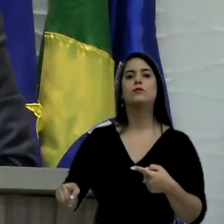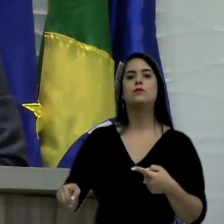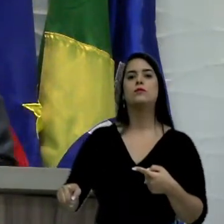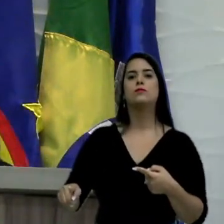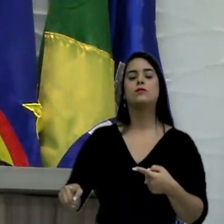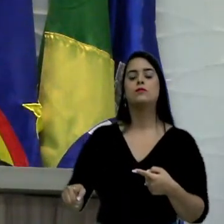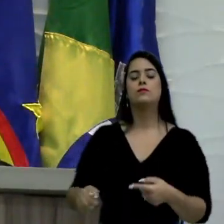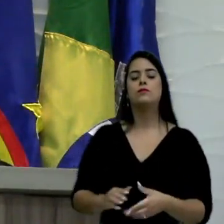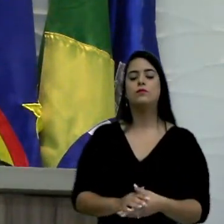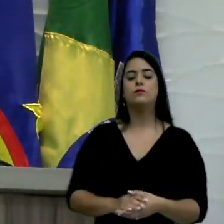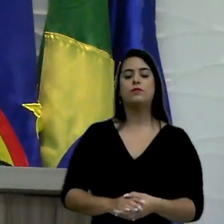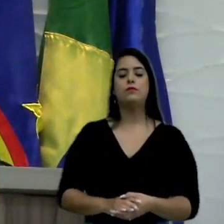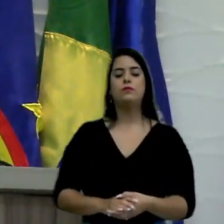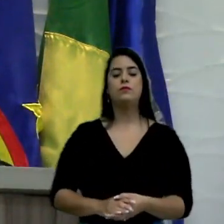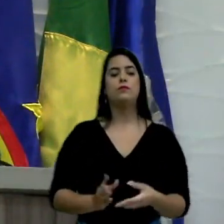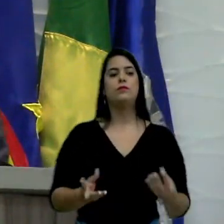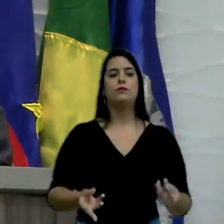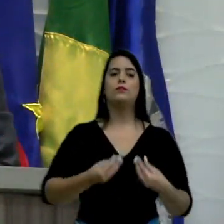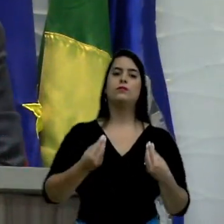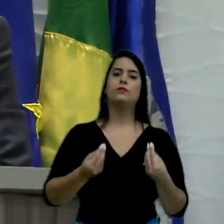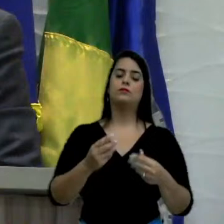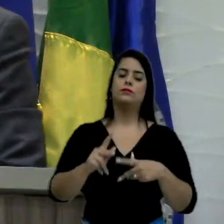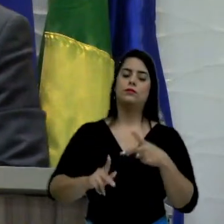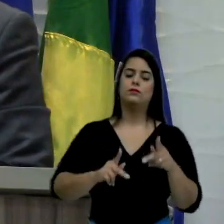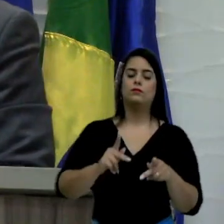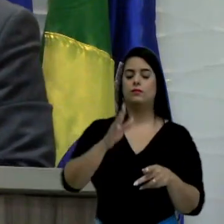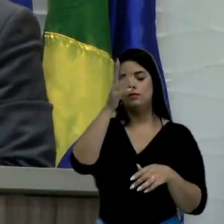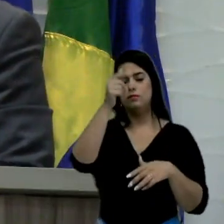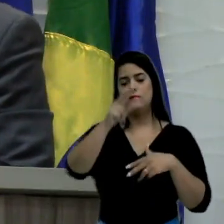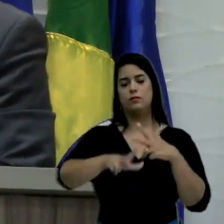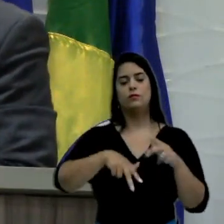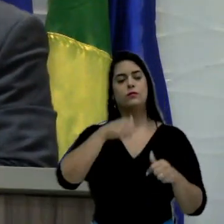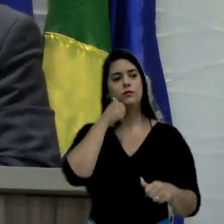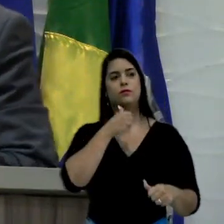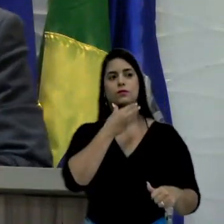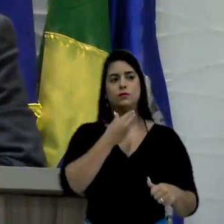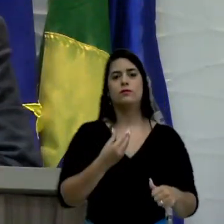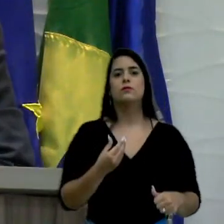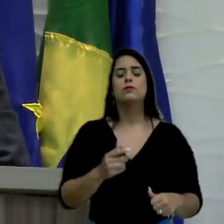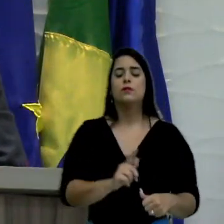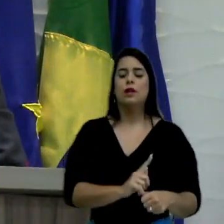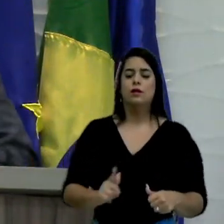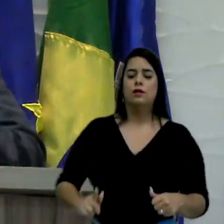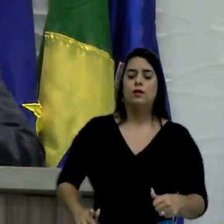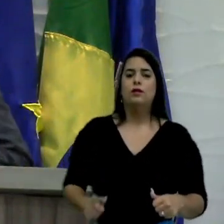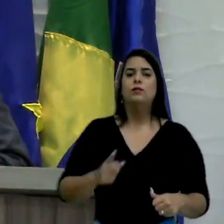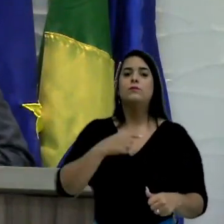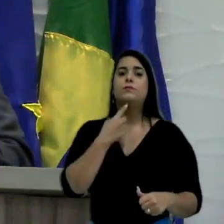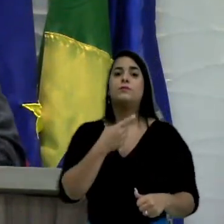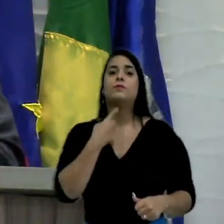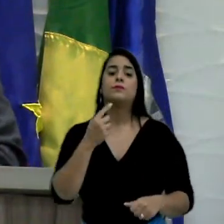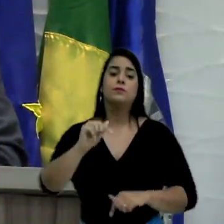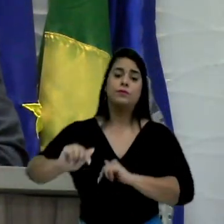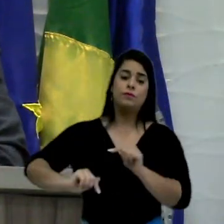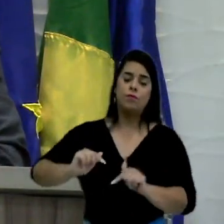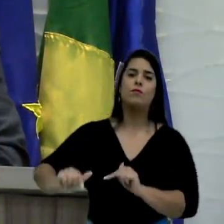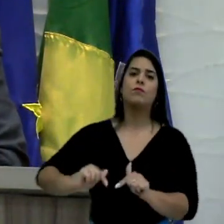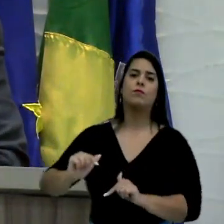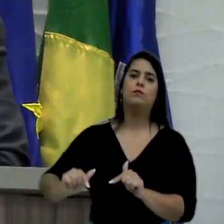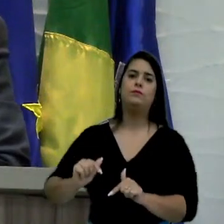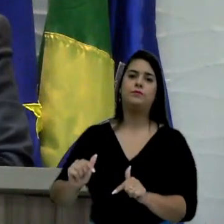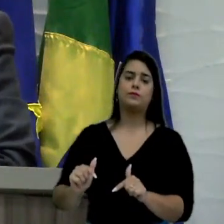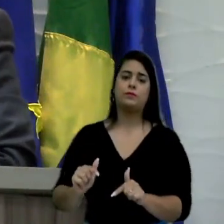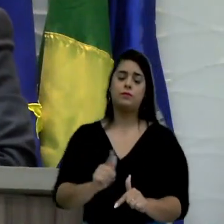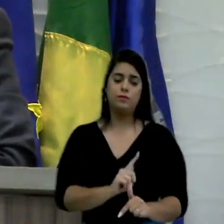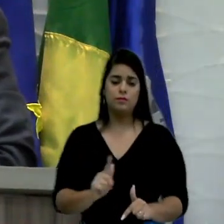Ora, meu povo de São Bento do Una, senhores e senhoras, uma gestão que não consegue fazer o trabalho que é para ser feito da